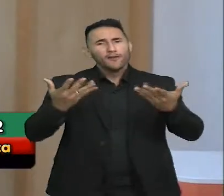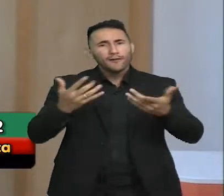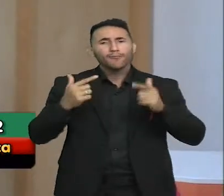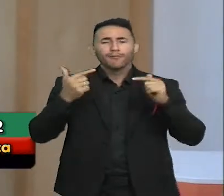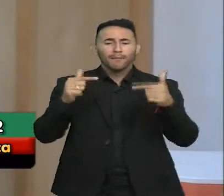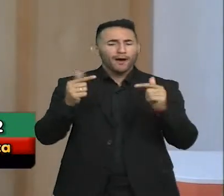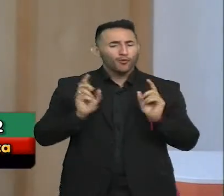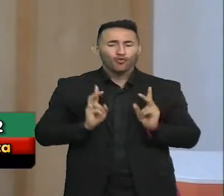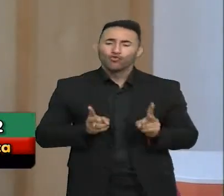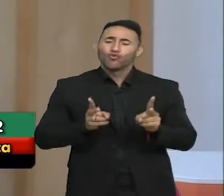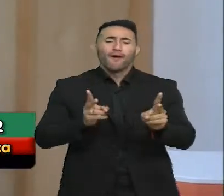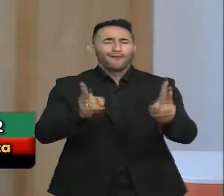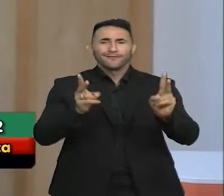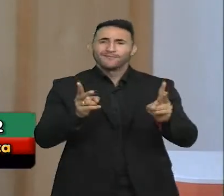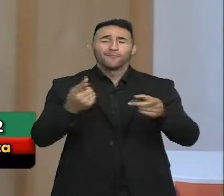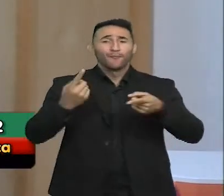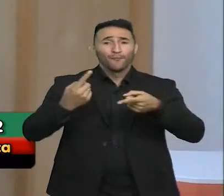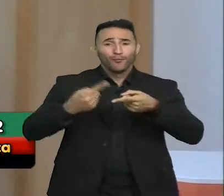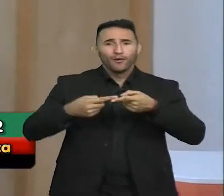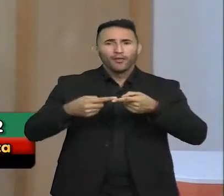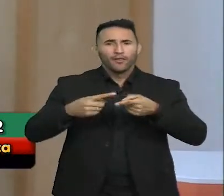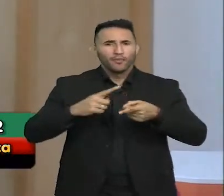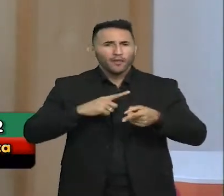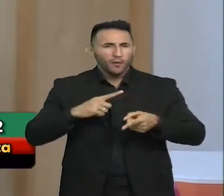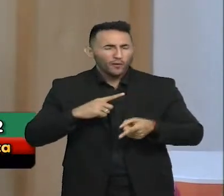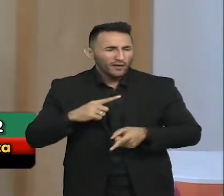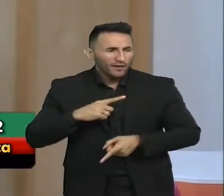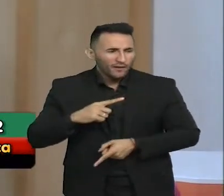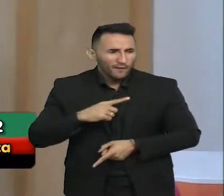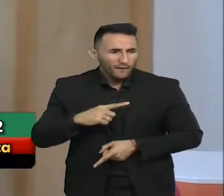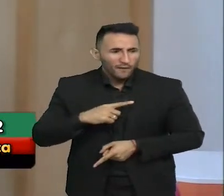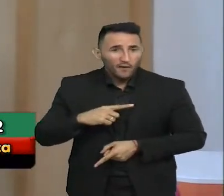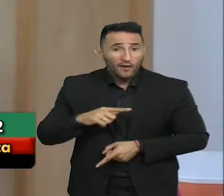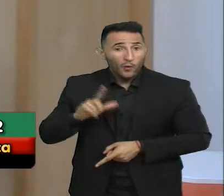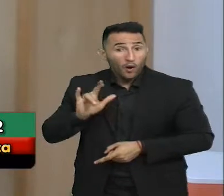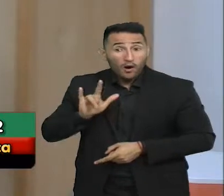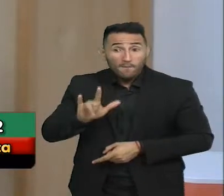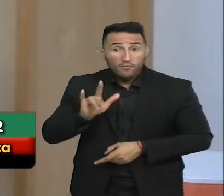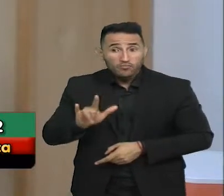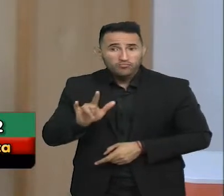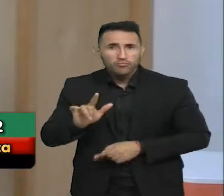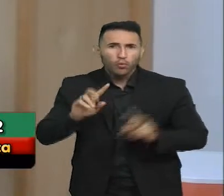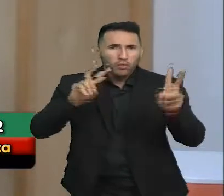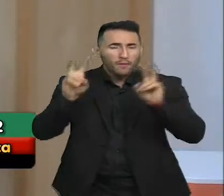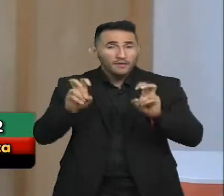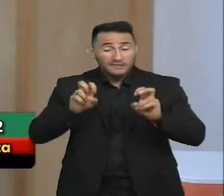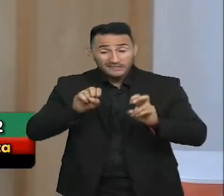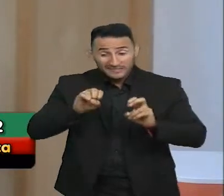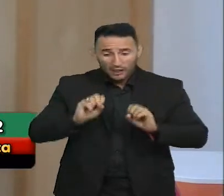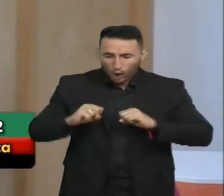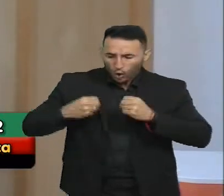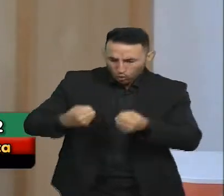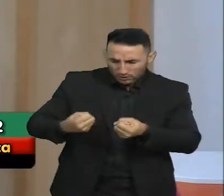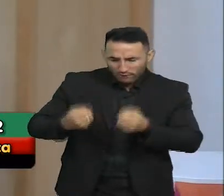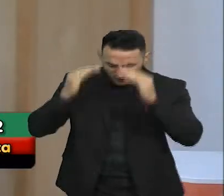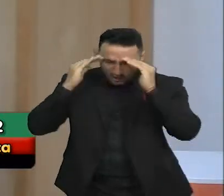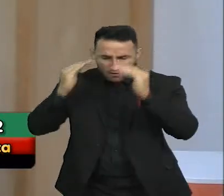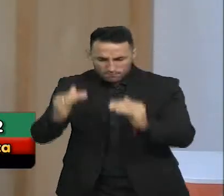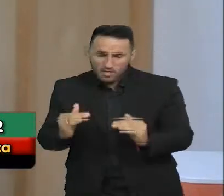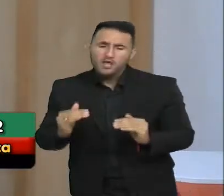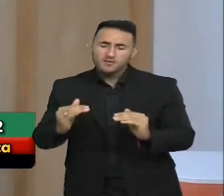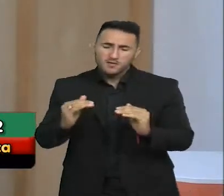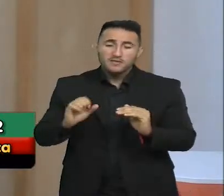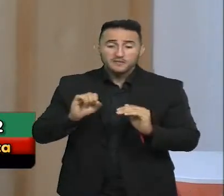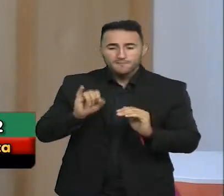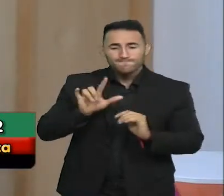no tempo. Existe um poema que eu amo muito. Só se luta pelo que se ama. Só se ama aquilo que se respeita e só